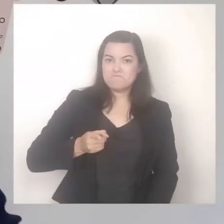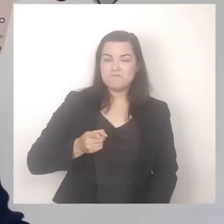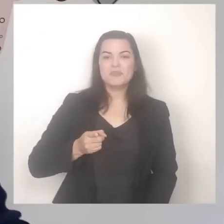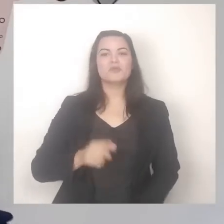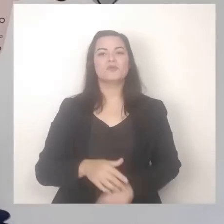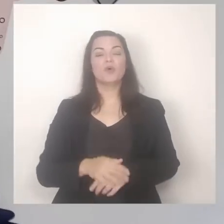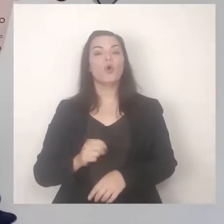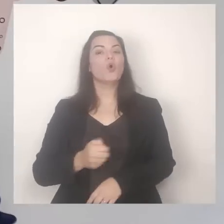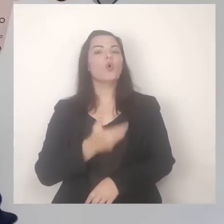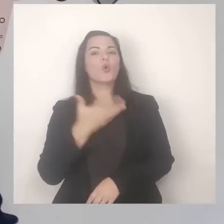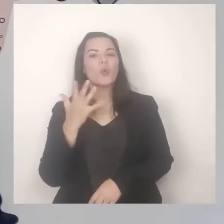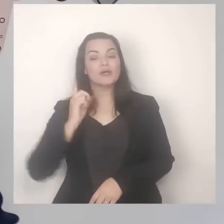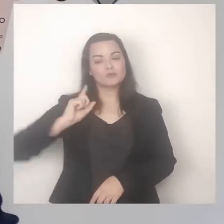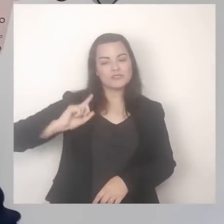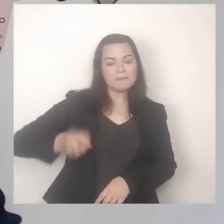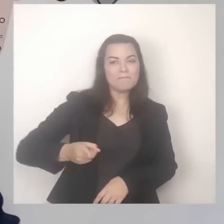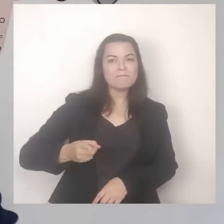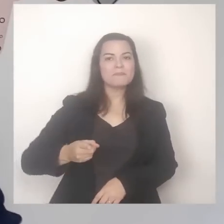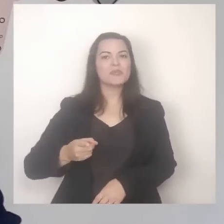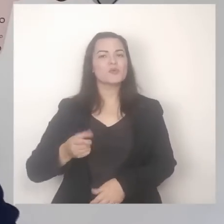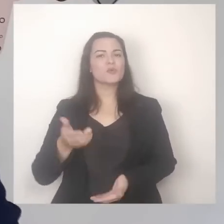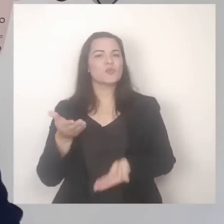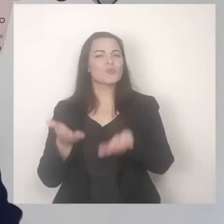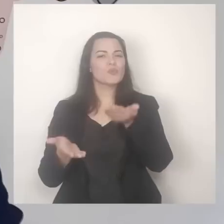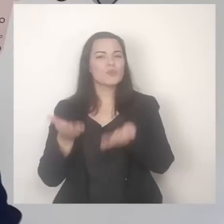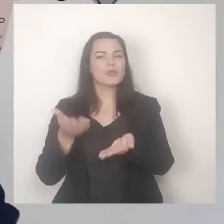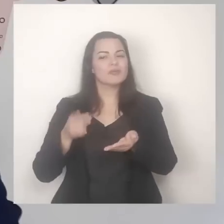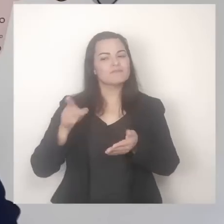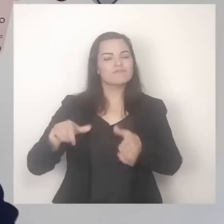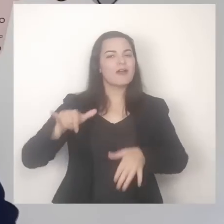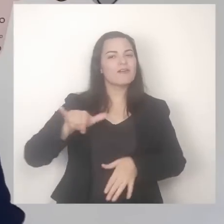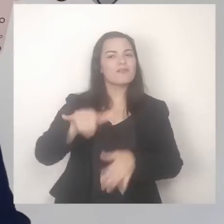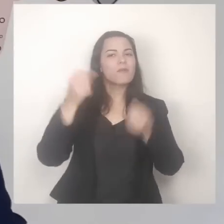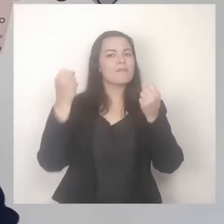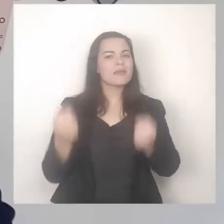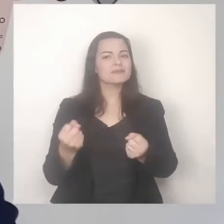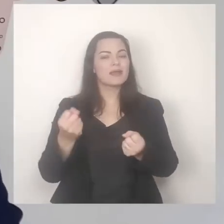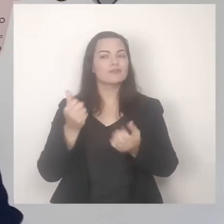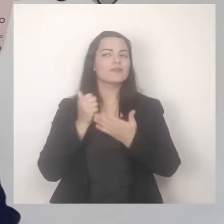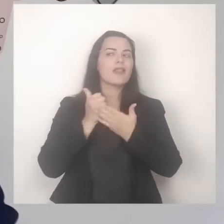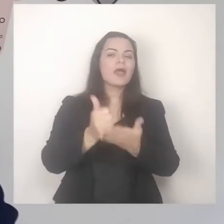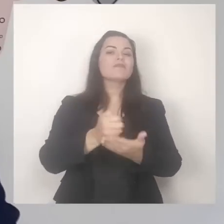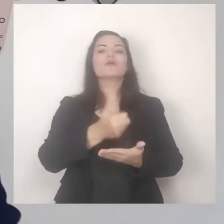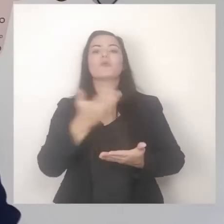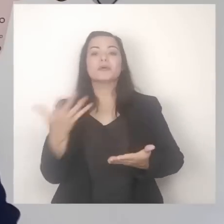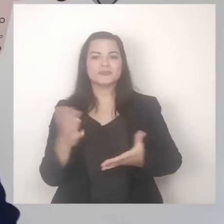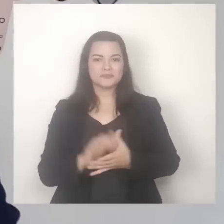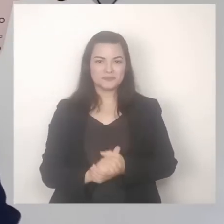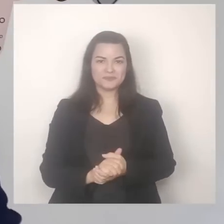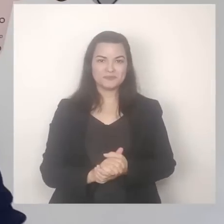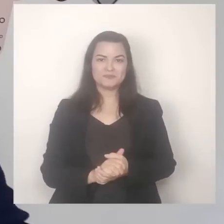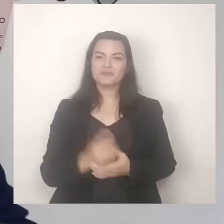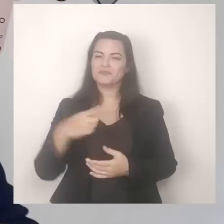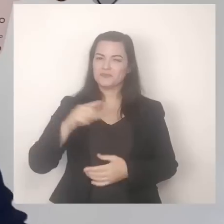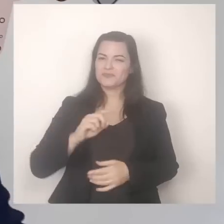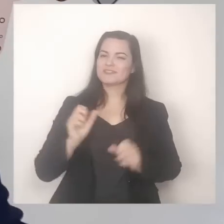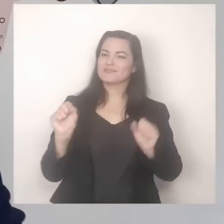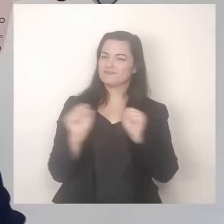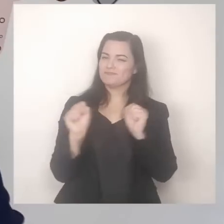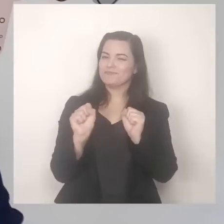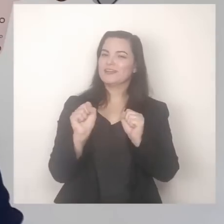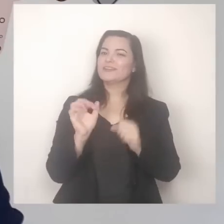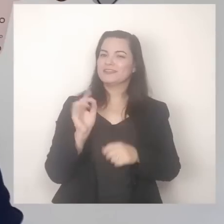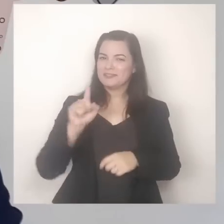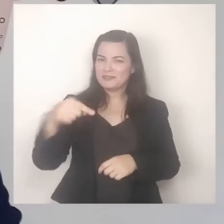Esse avião pesa e é capaz de transportar. Vocês vão adorar ver esse resultado. A